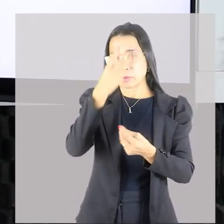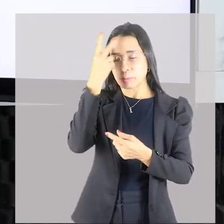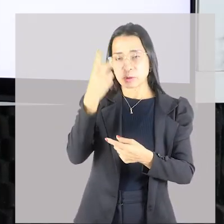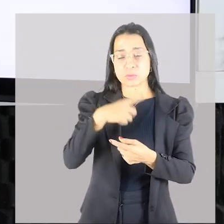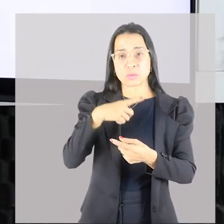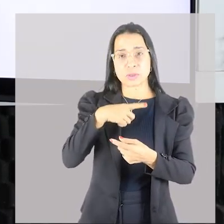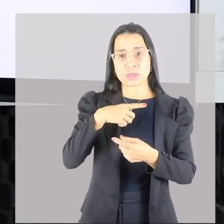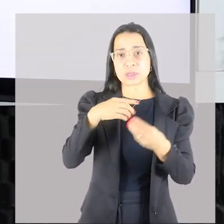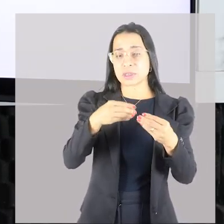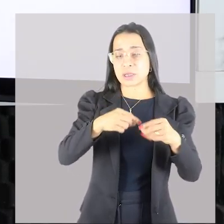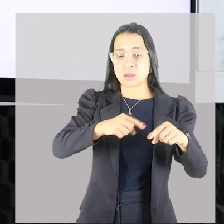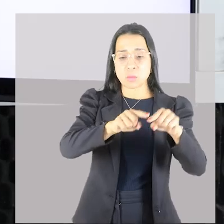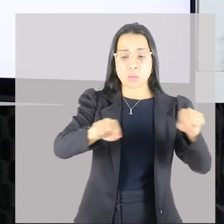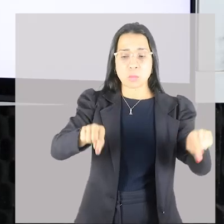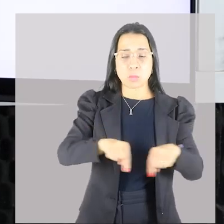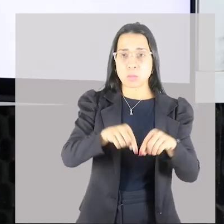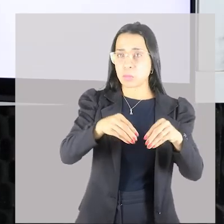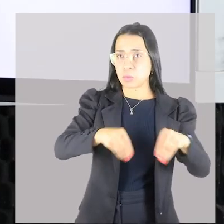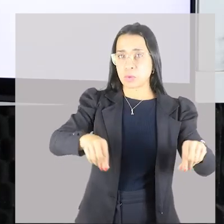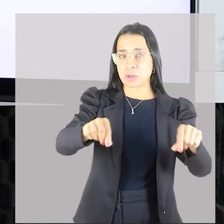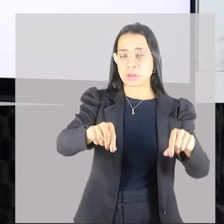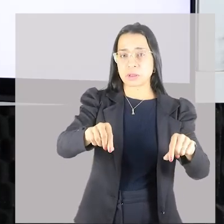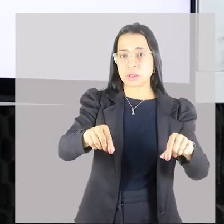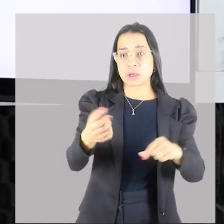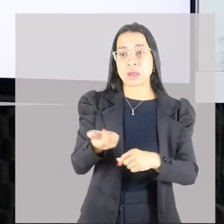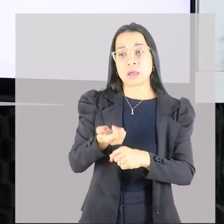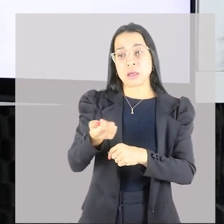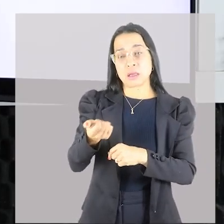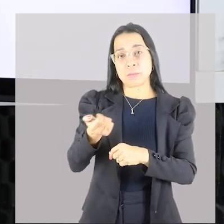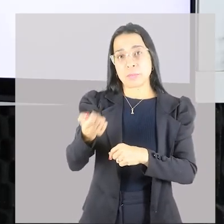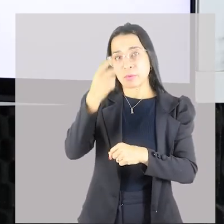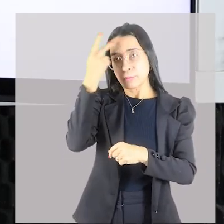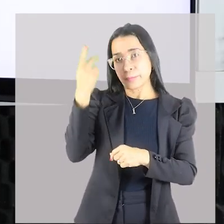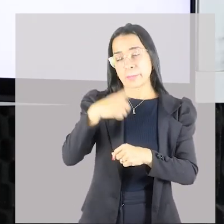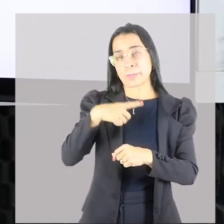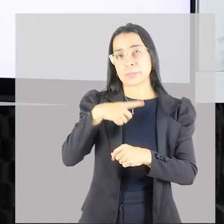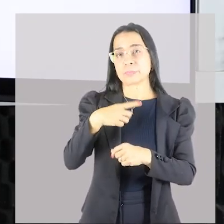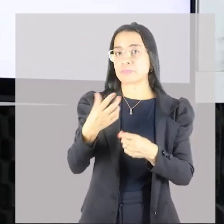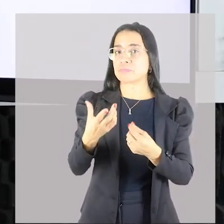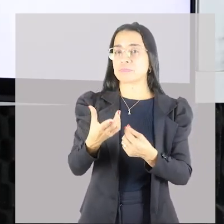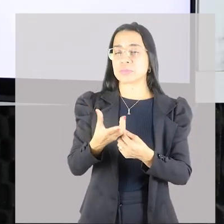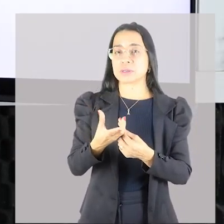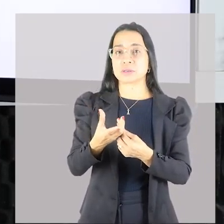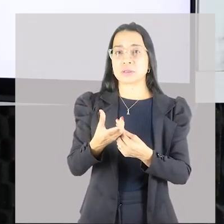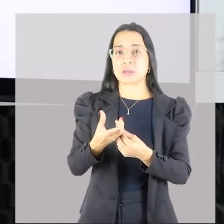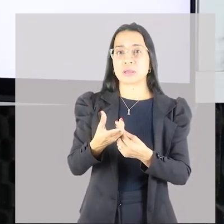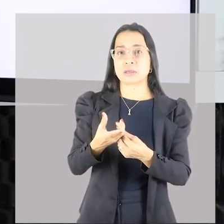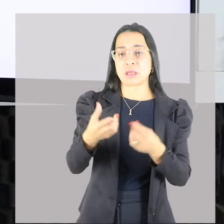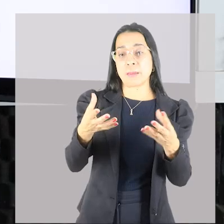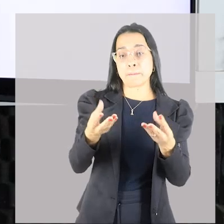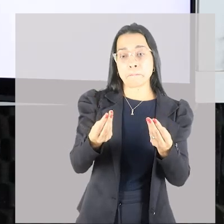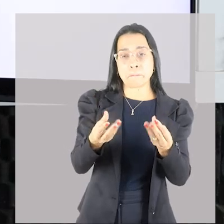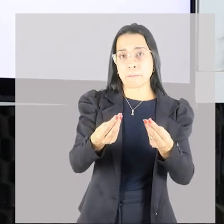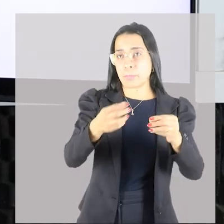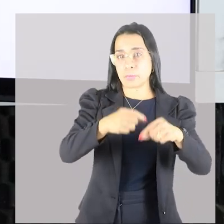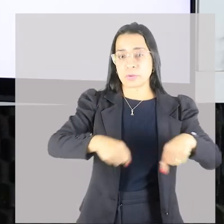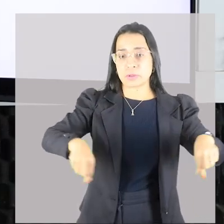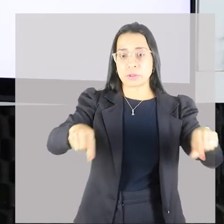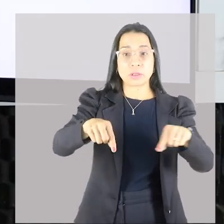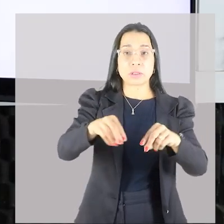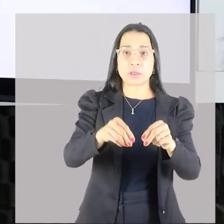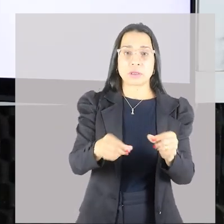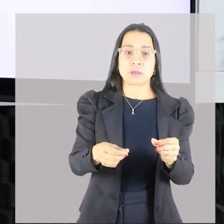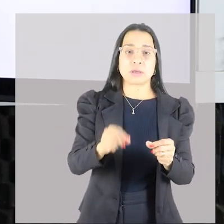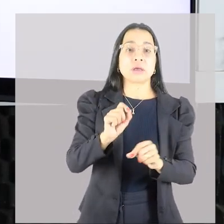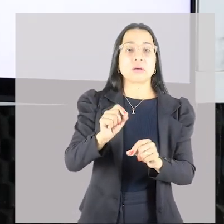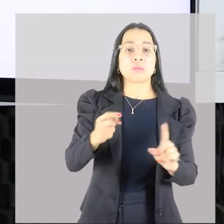e pouca gente que tem muita terra, né? Essa desigualdade fundiária é aquilo que move a existência do MST, é